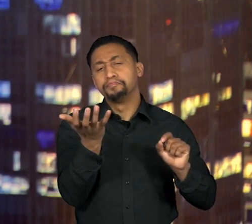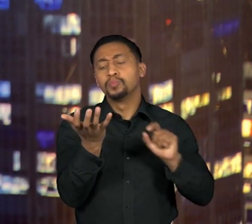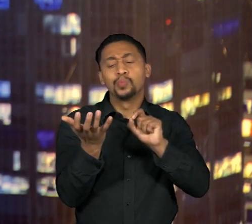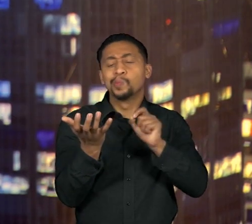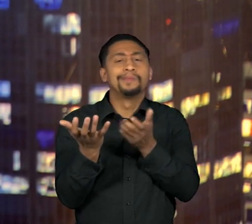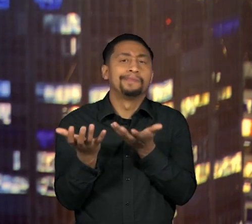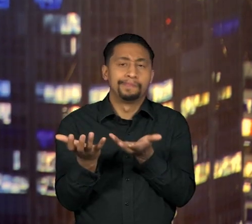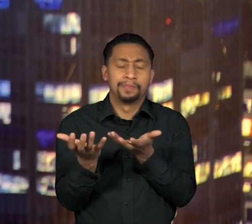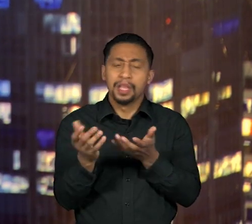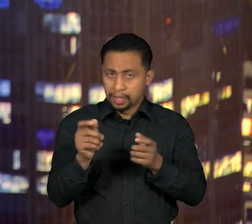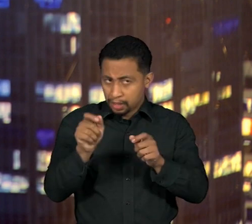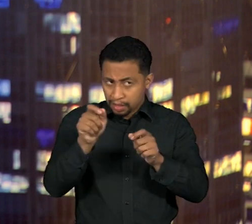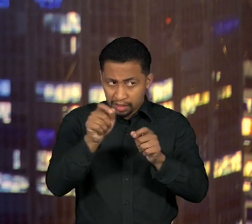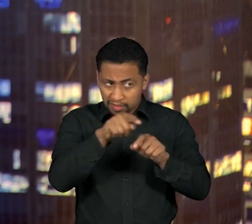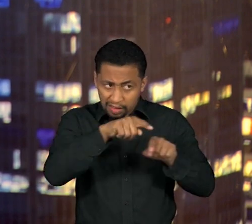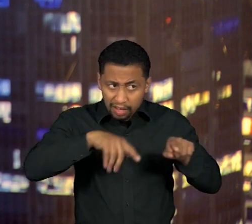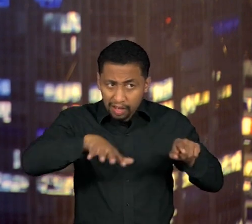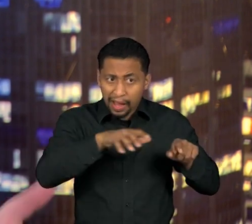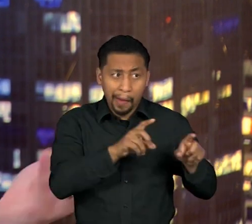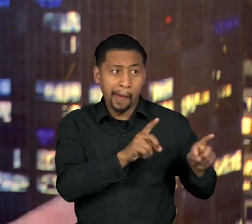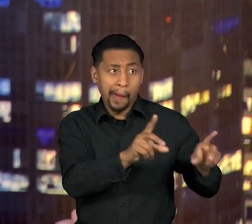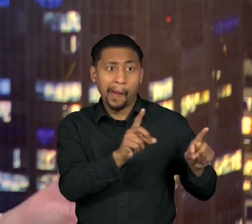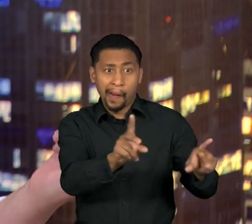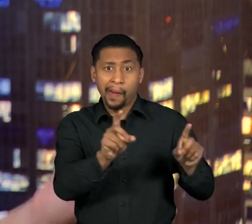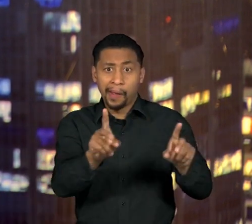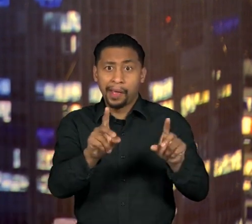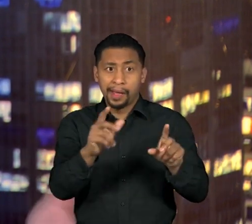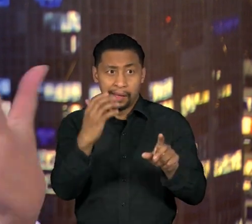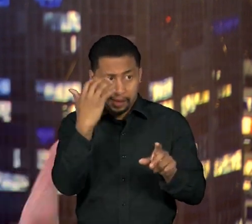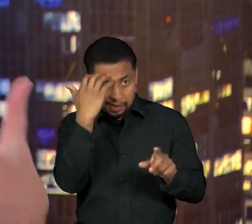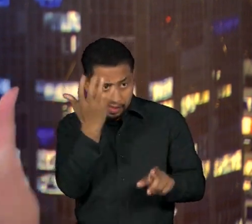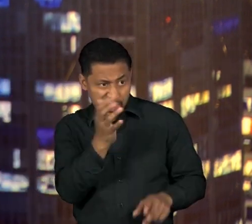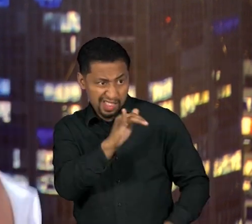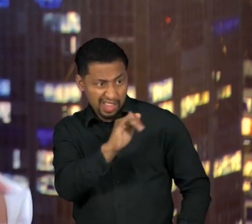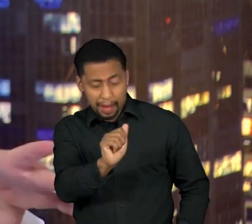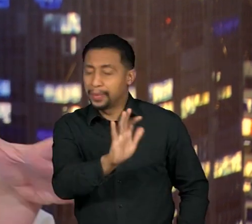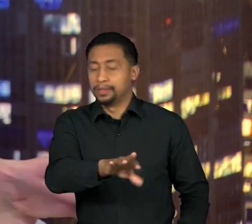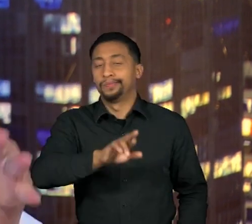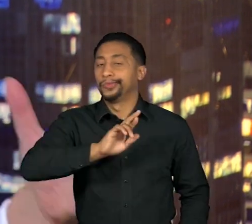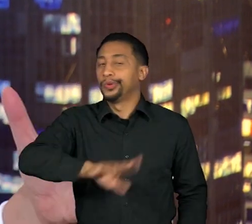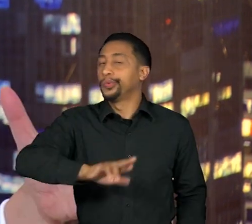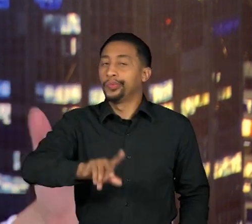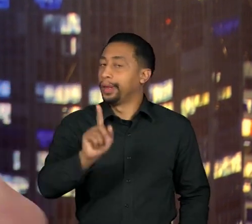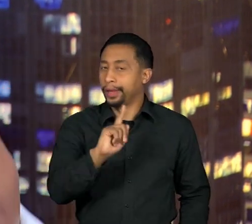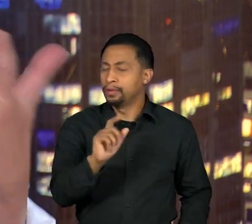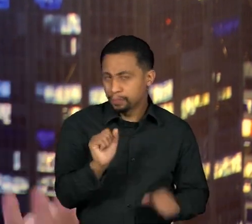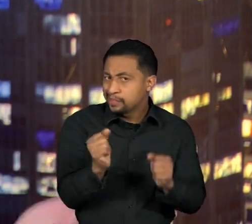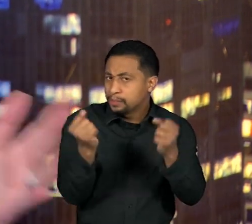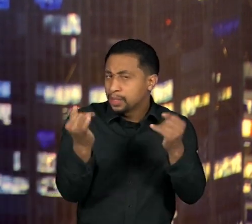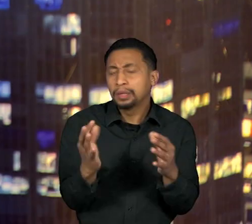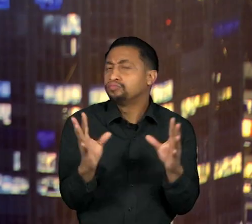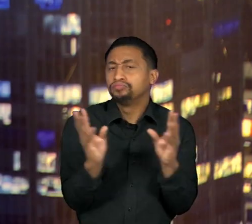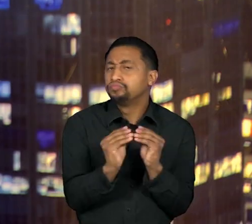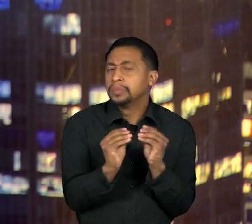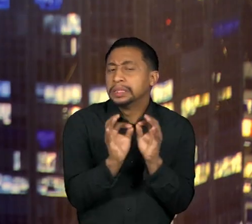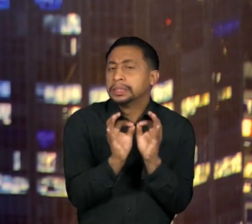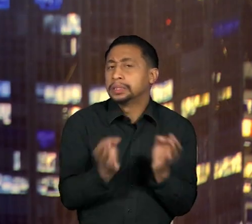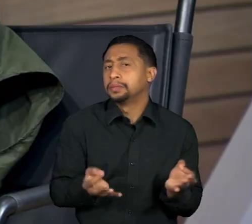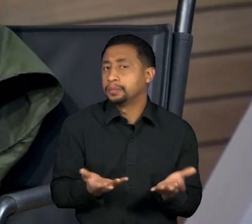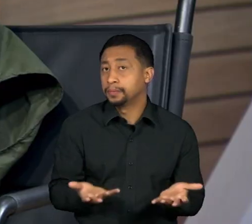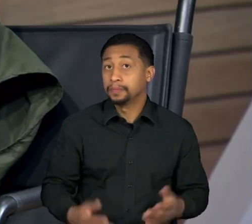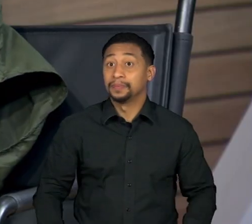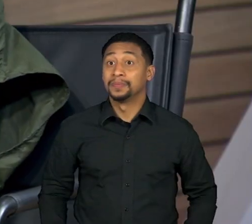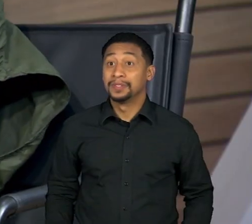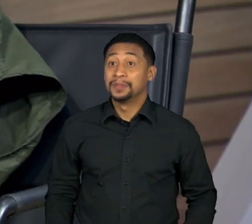vendendo essa ferramenta como sendo inteligência artificial e, na verdade, não é. Então, de uma forma simples, o que é? Professora? Começa